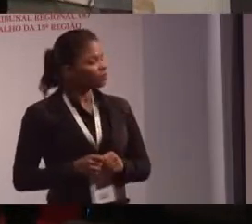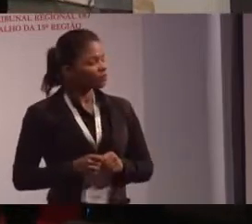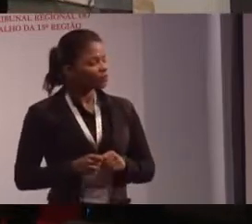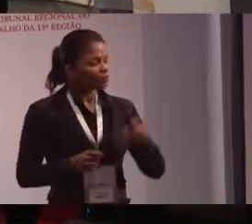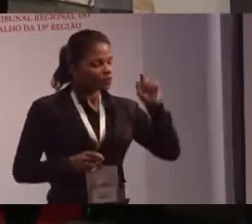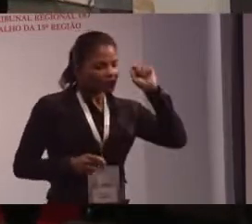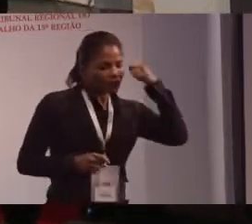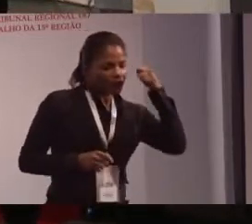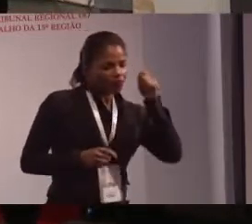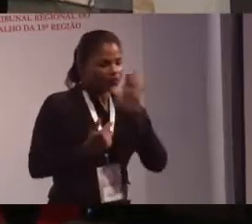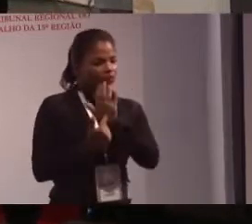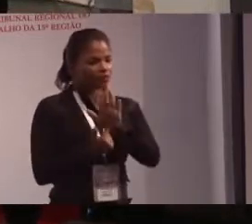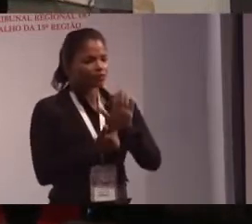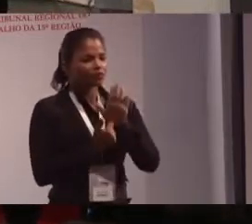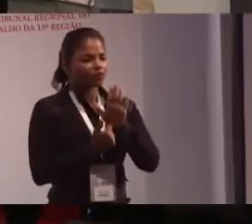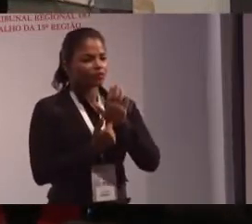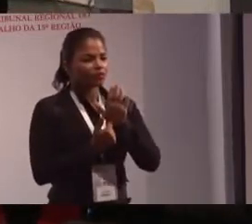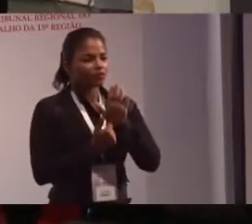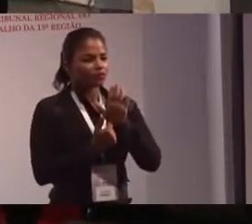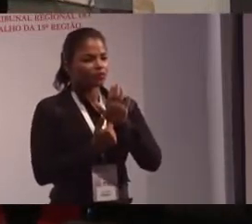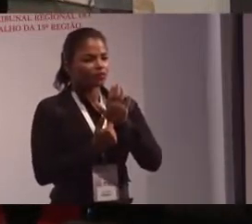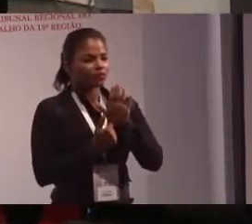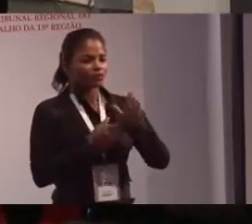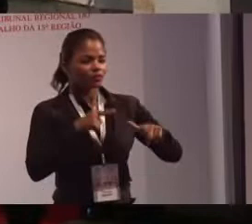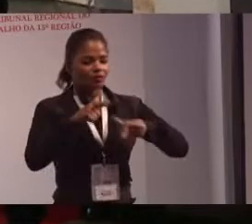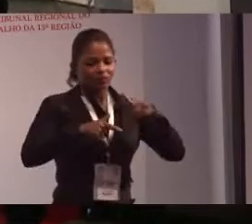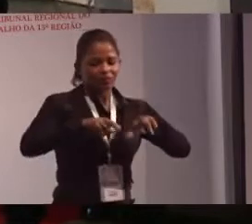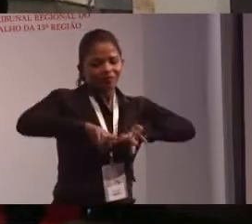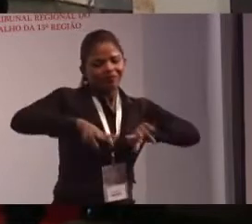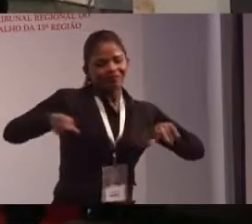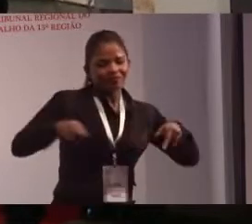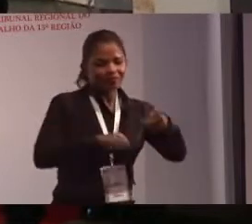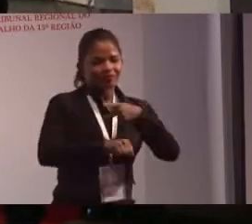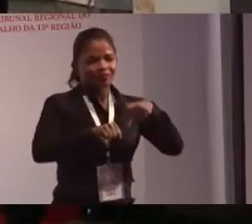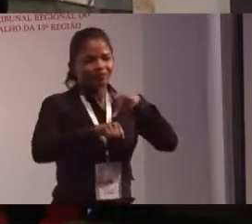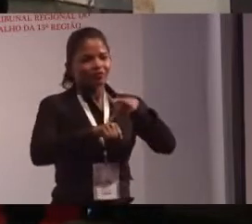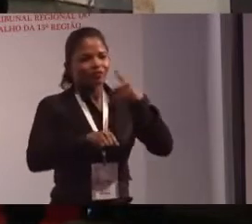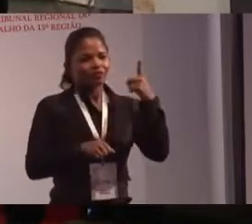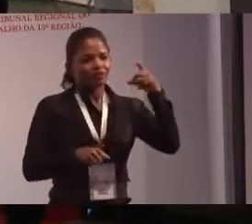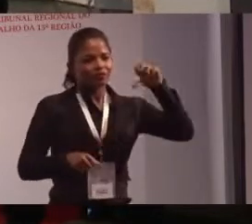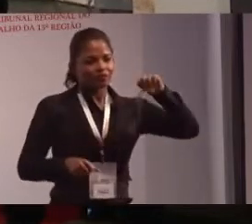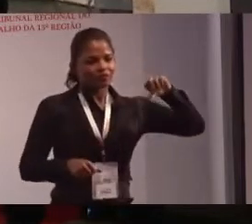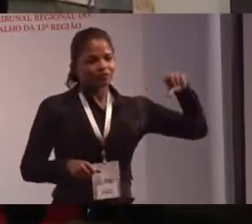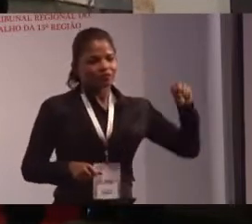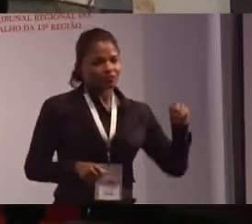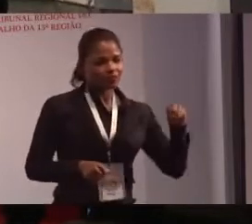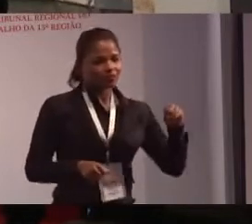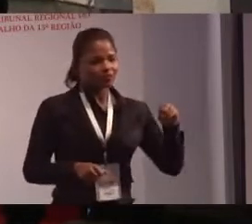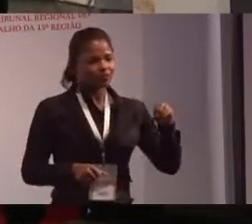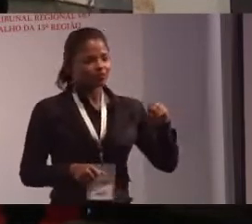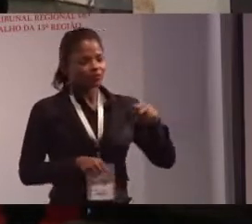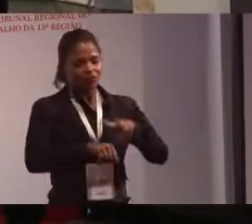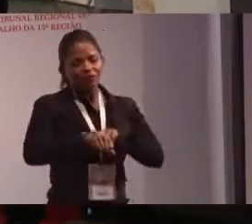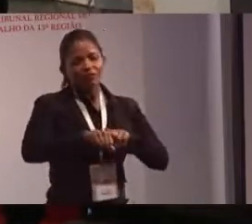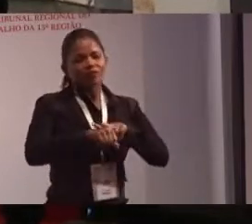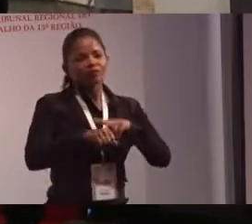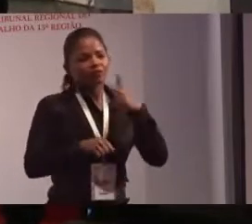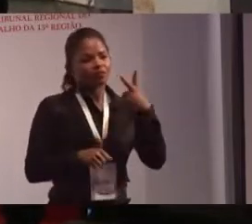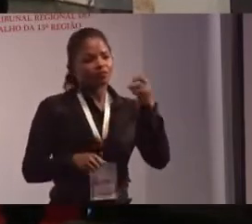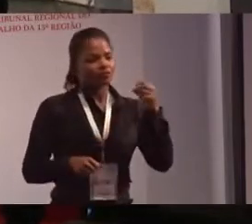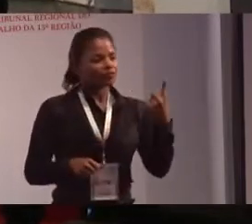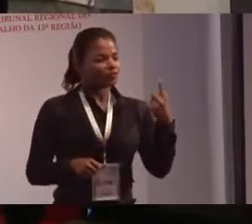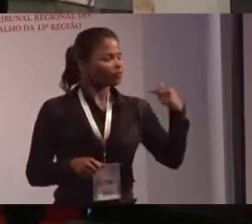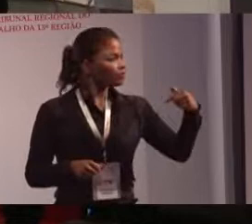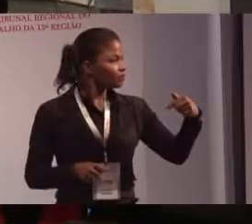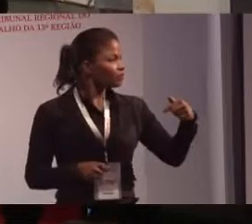pretas elas refletem a taxa de emprego em diferentes países em 1990 e a verdinha em 2017.